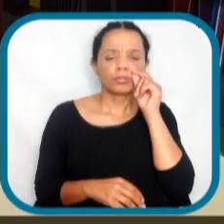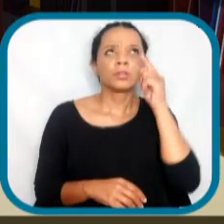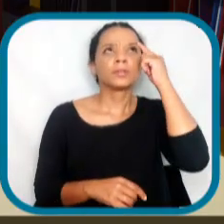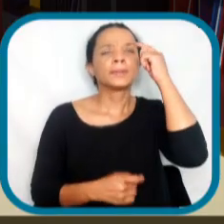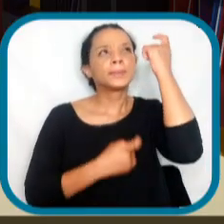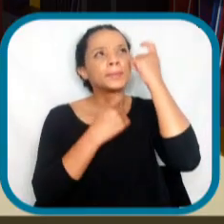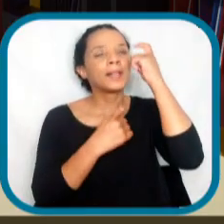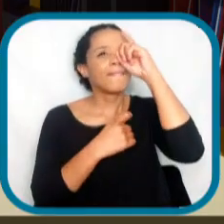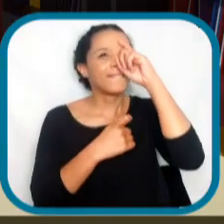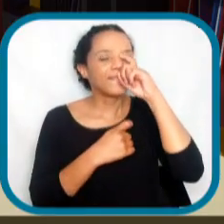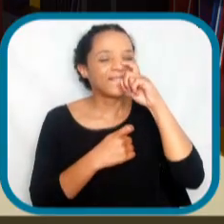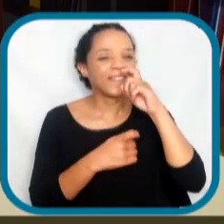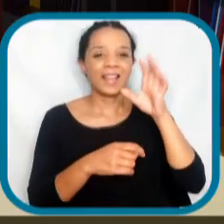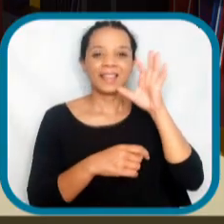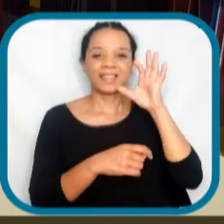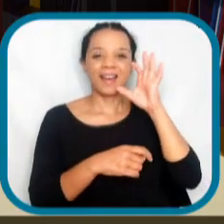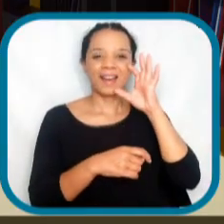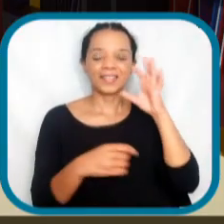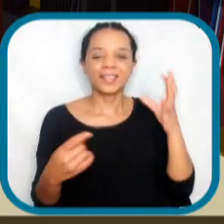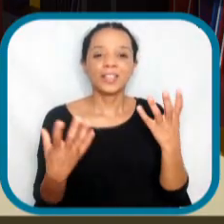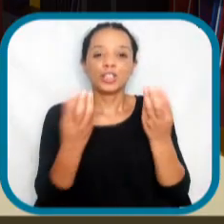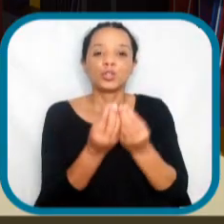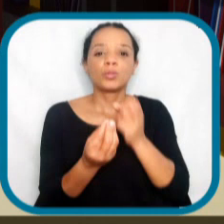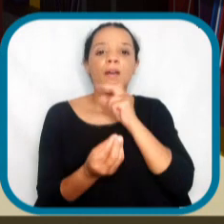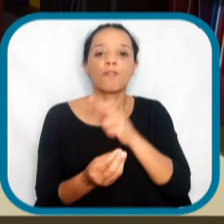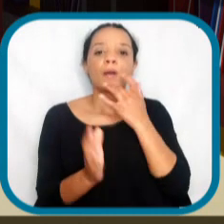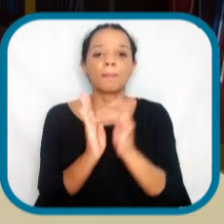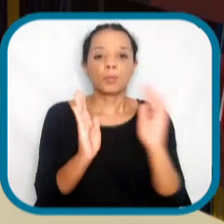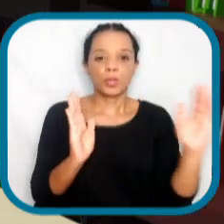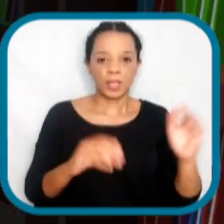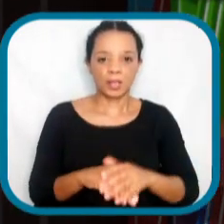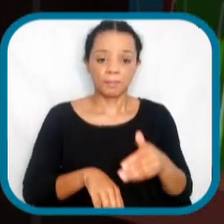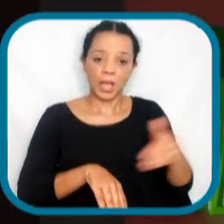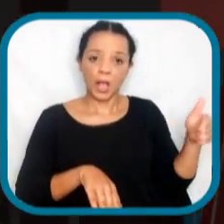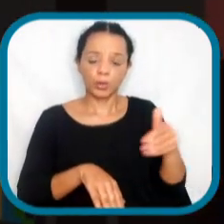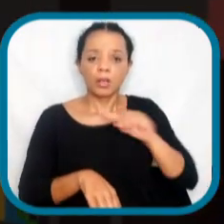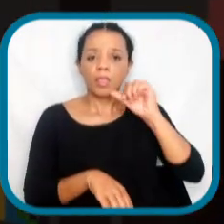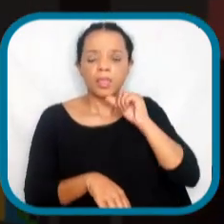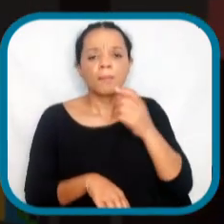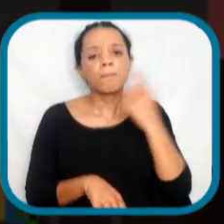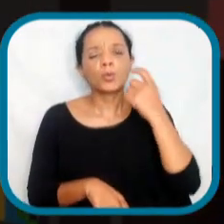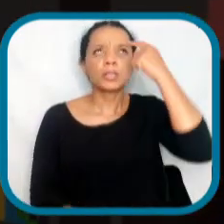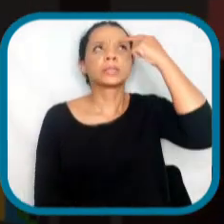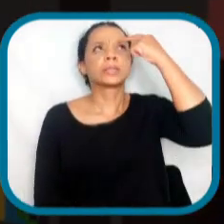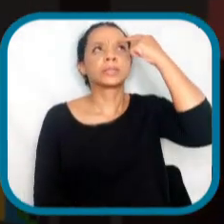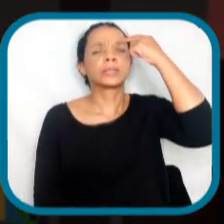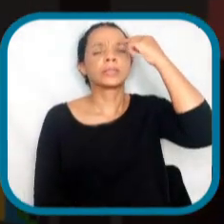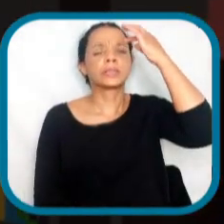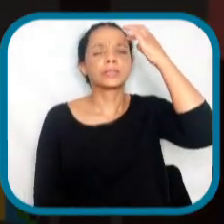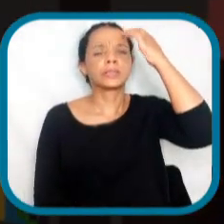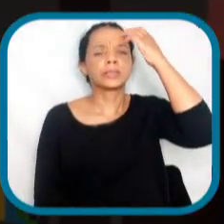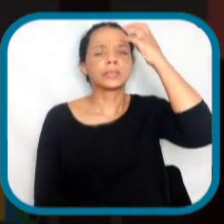está nostálgico e recorda as tardes que passava na biblioteca com o avô. Na altura, tinha sempre uma questão na